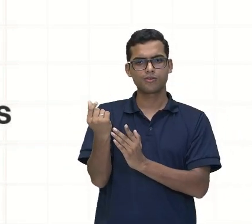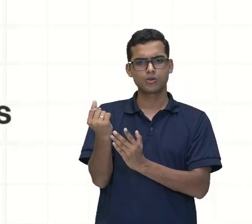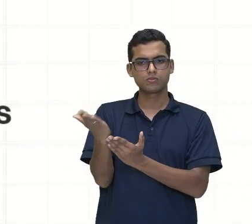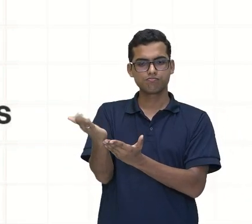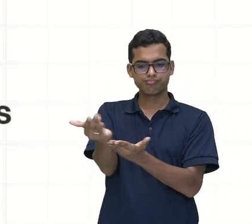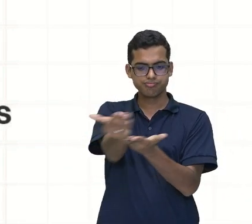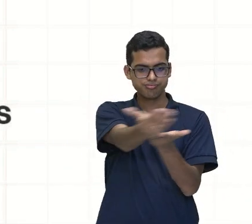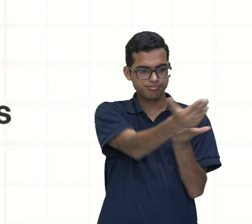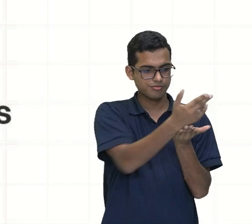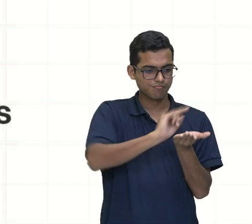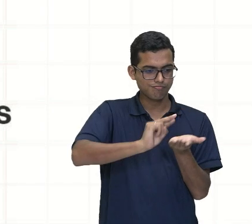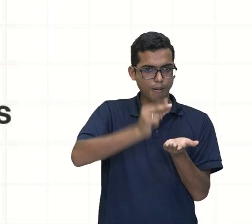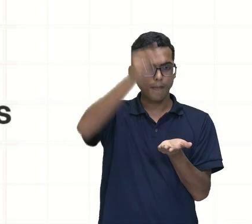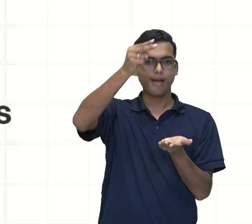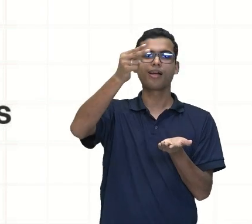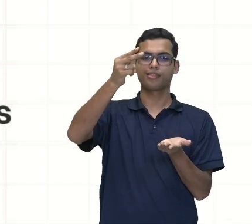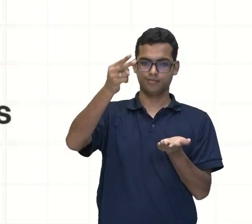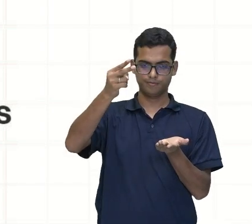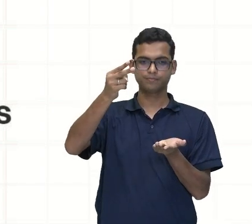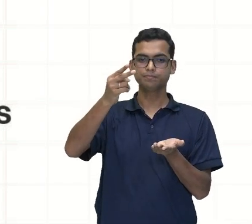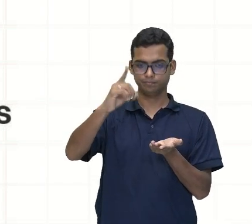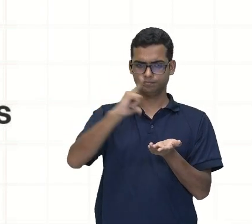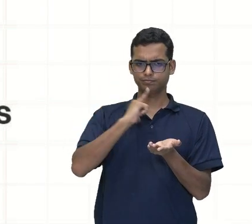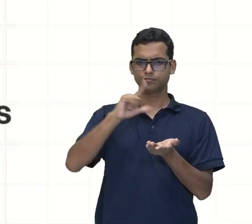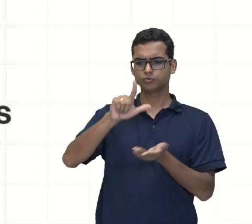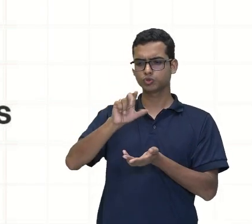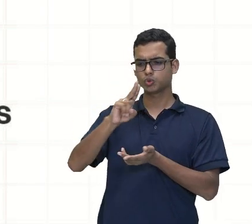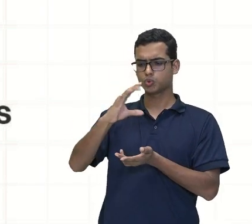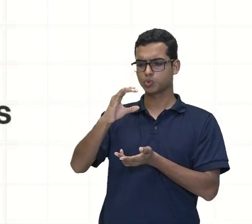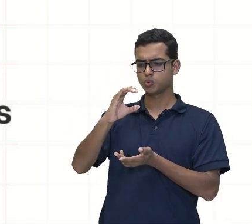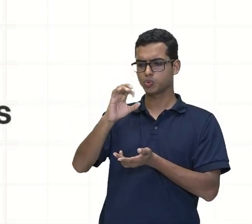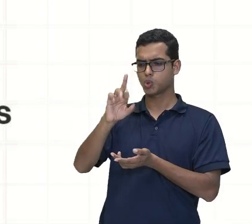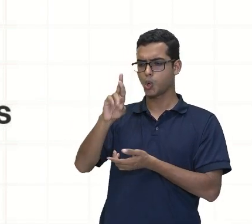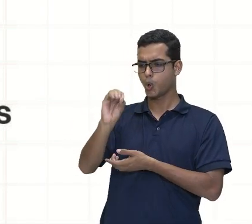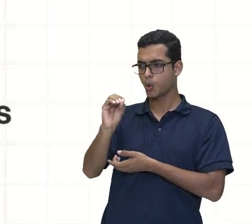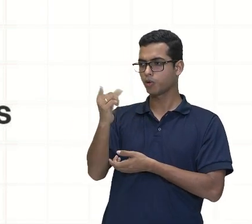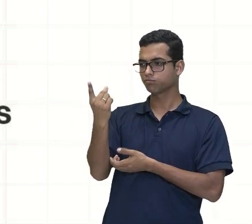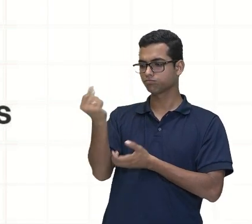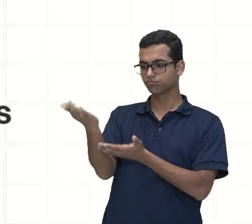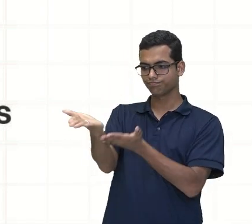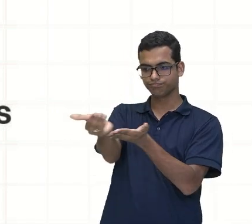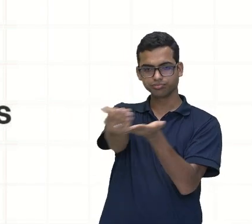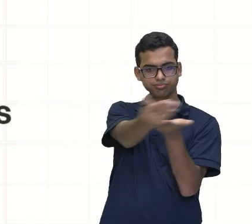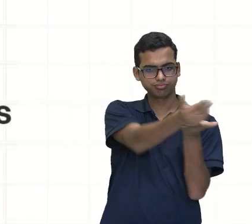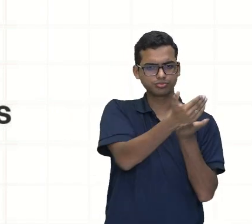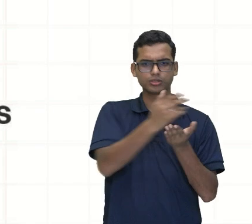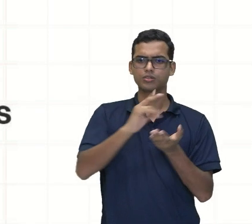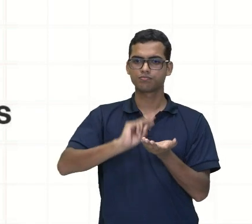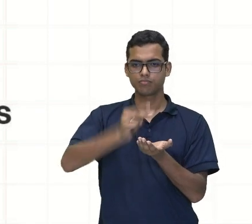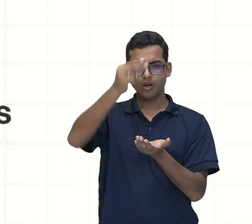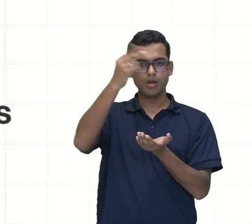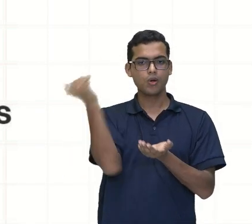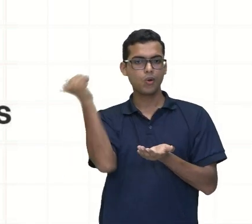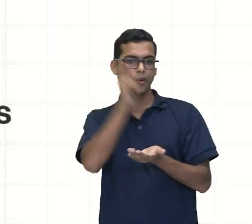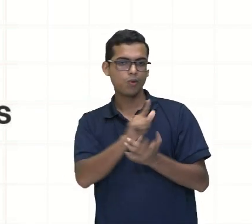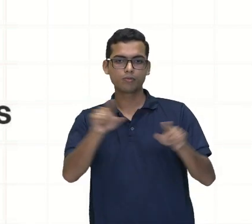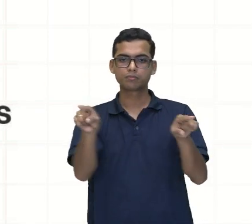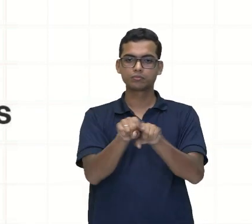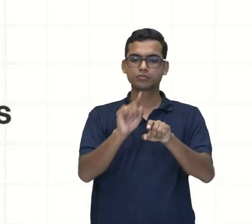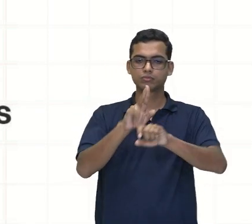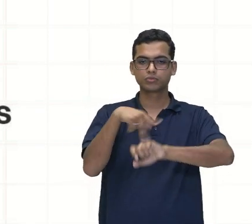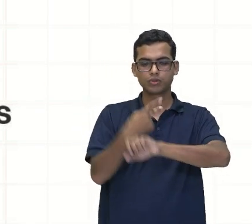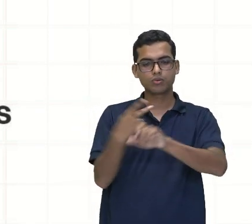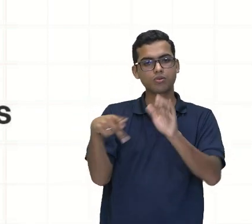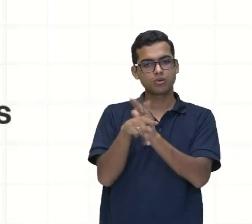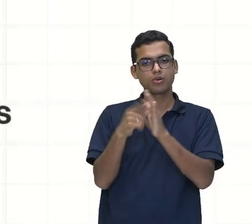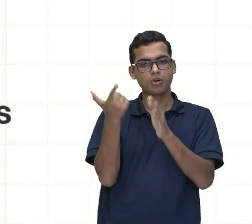no capitalismo envolve ali a obtenção do lucro para que a gente tenha ali a reprodução do